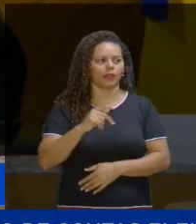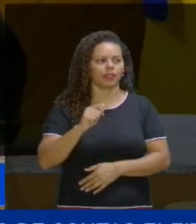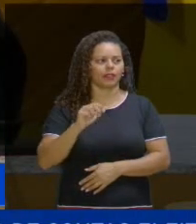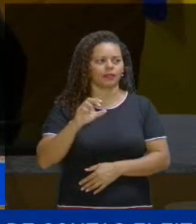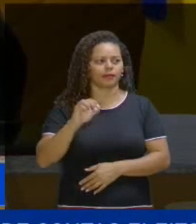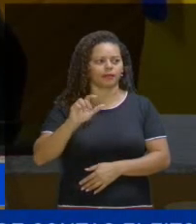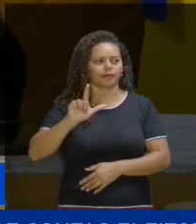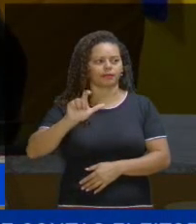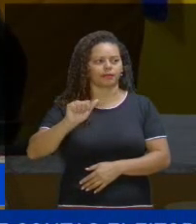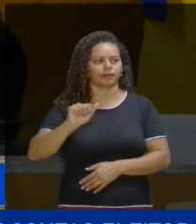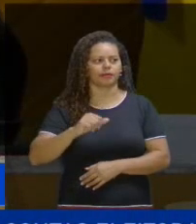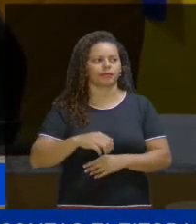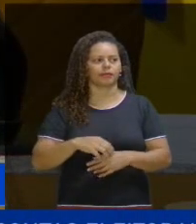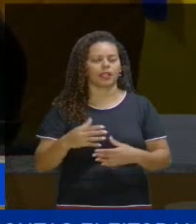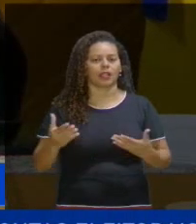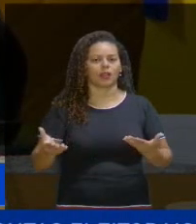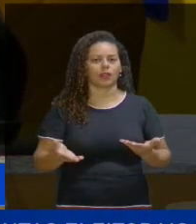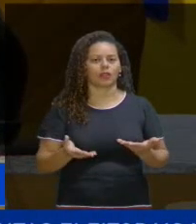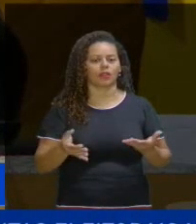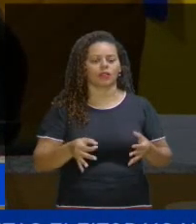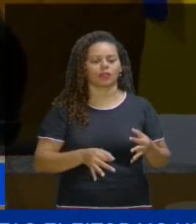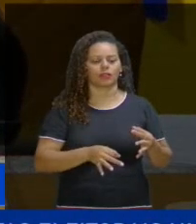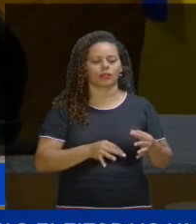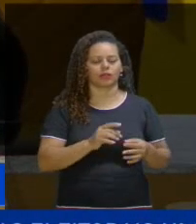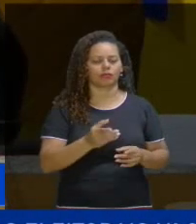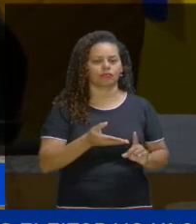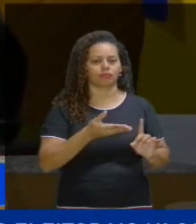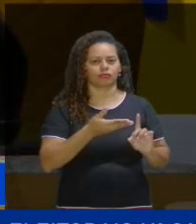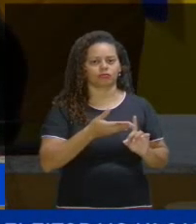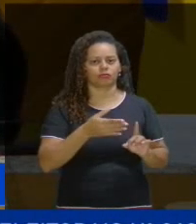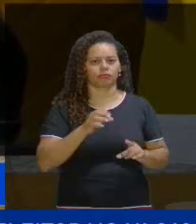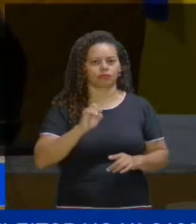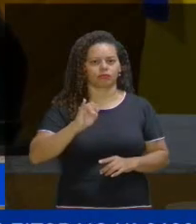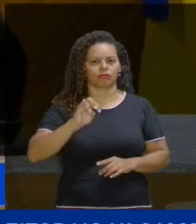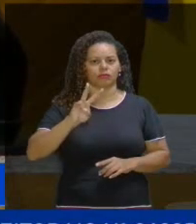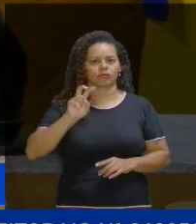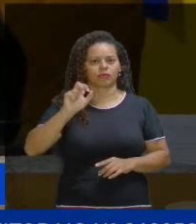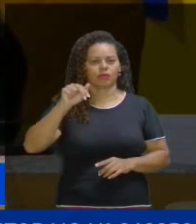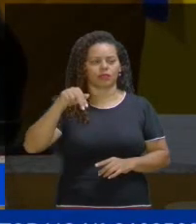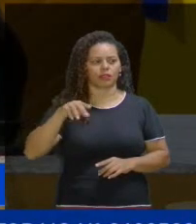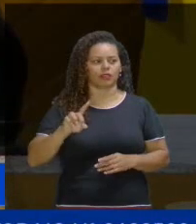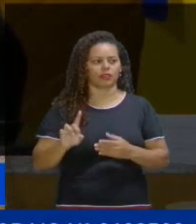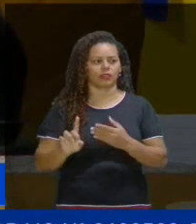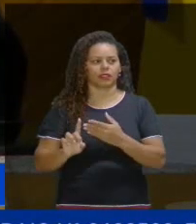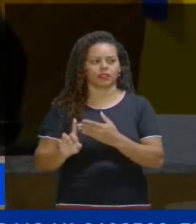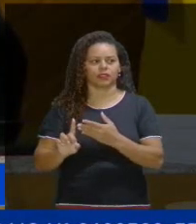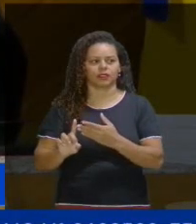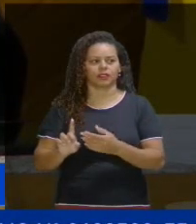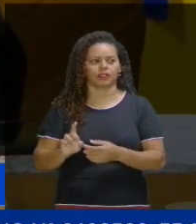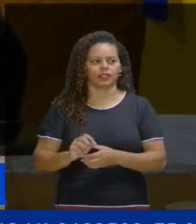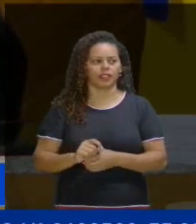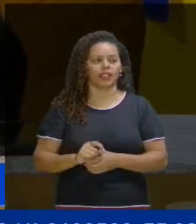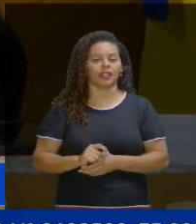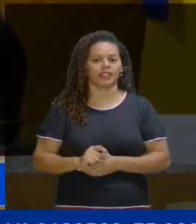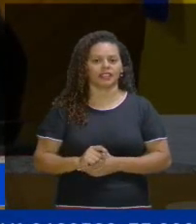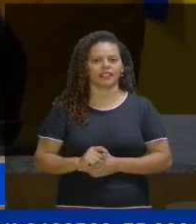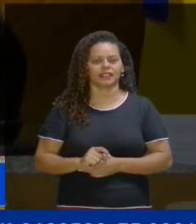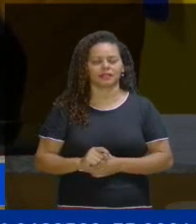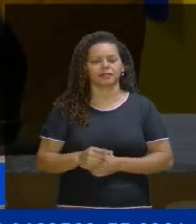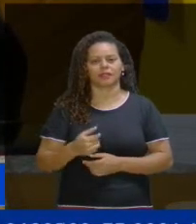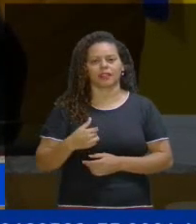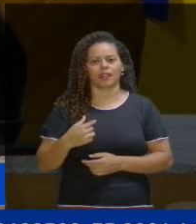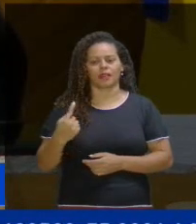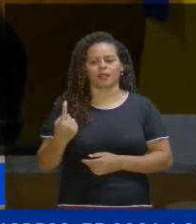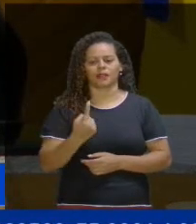Recorrente, Ivan Penha. Advogada Gláucia Costa Oliveira, para a